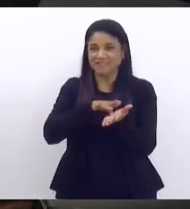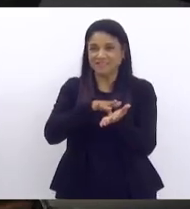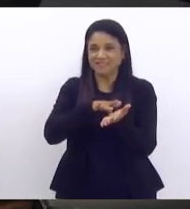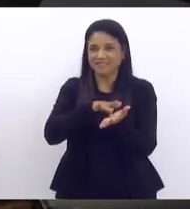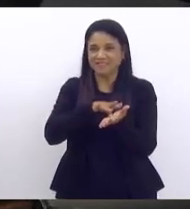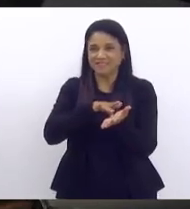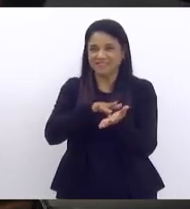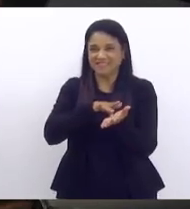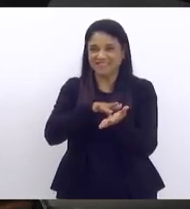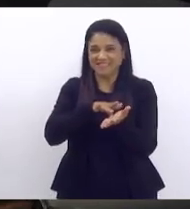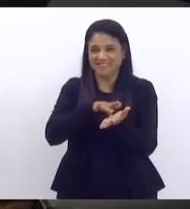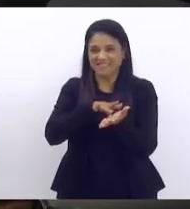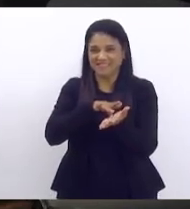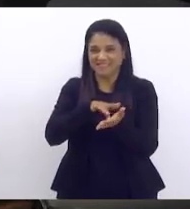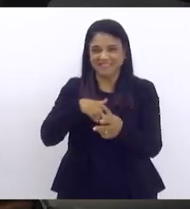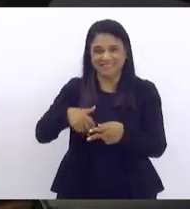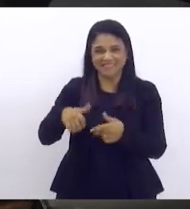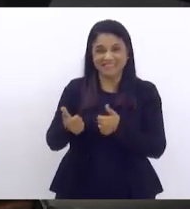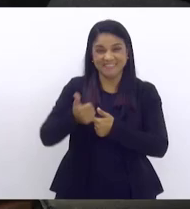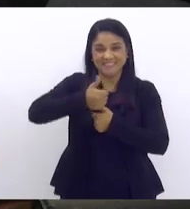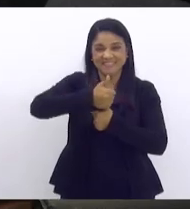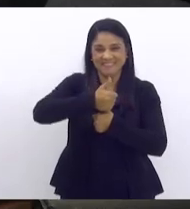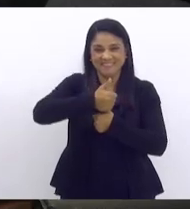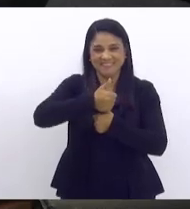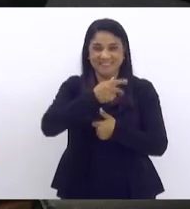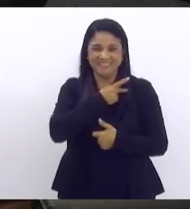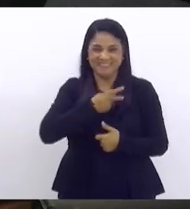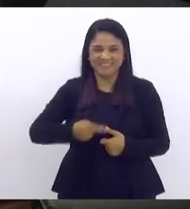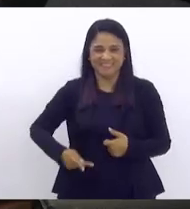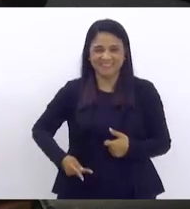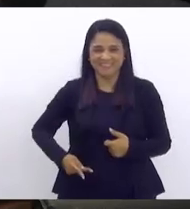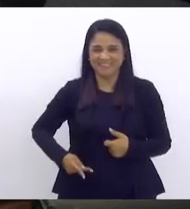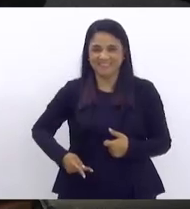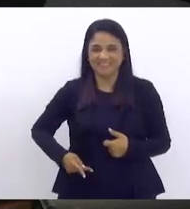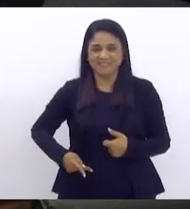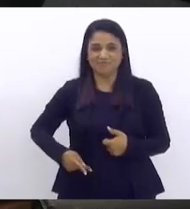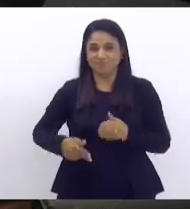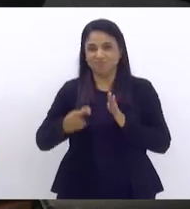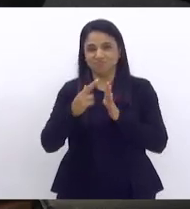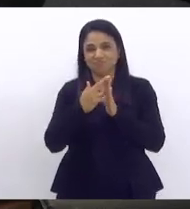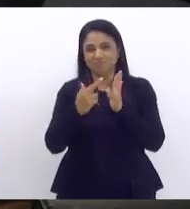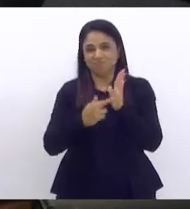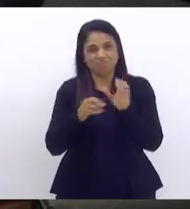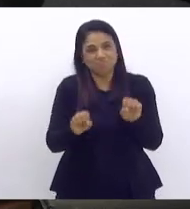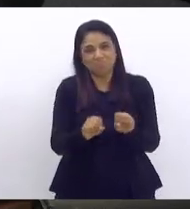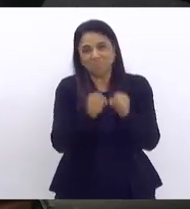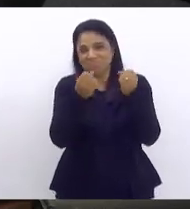Para todos os efeitos, não é? Não é, não há quebra de regimento.